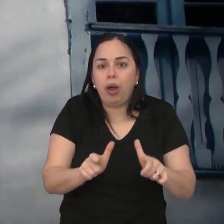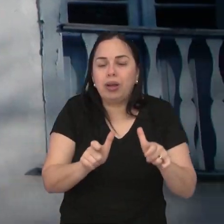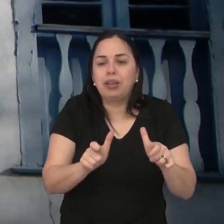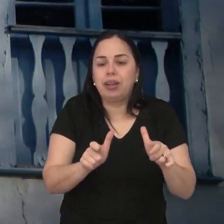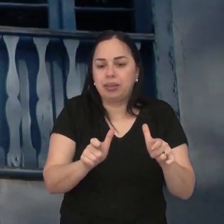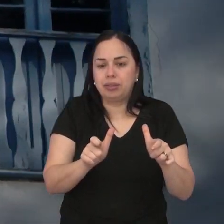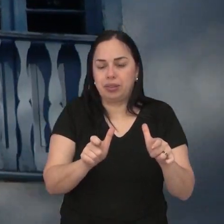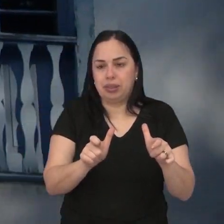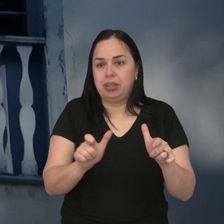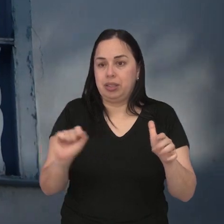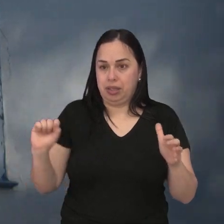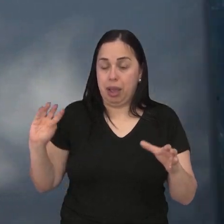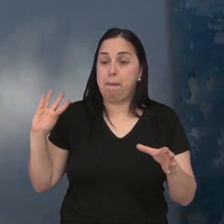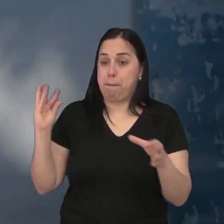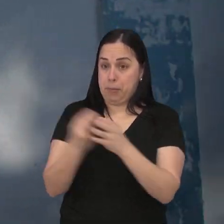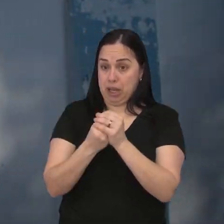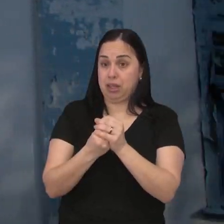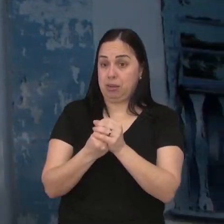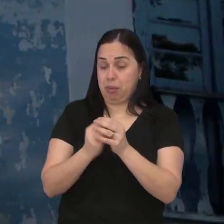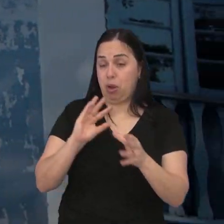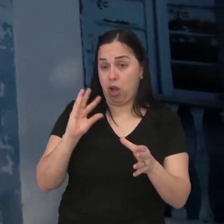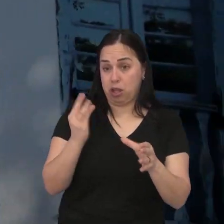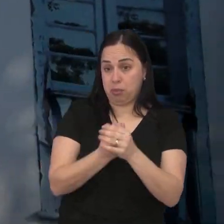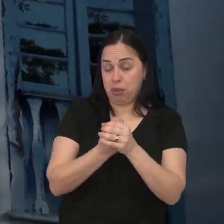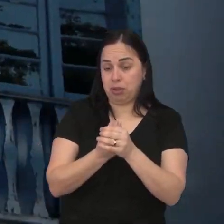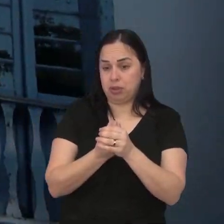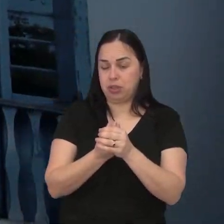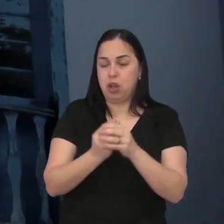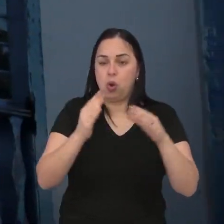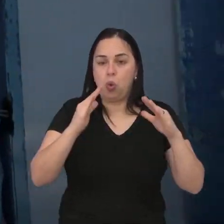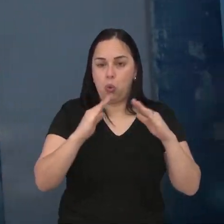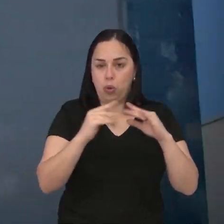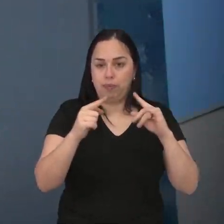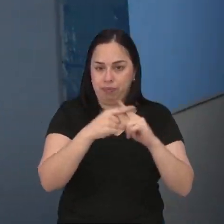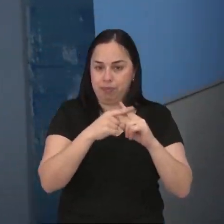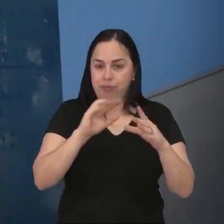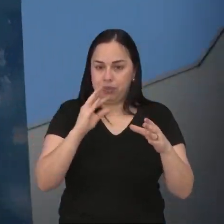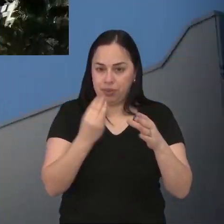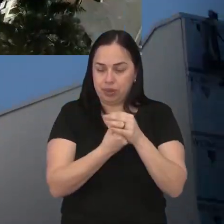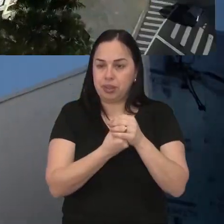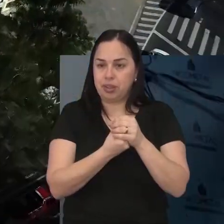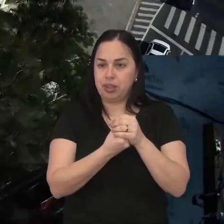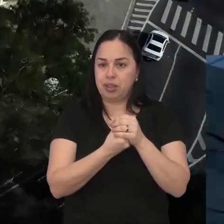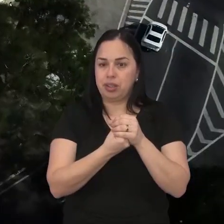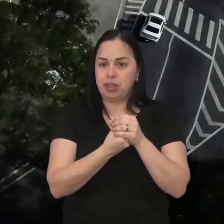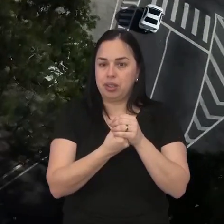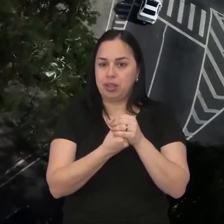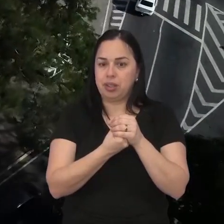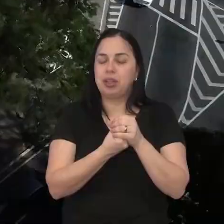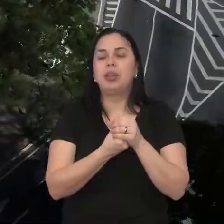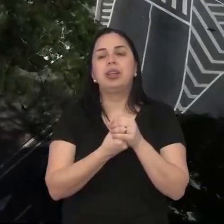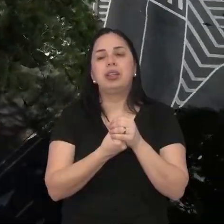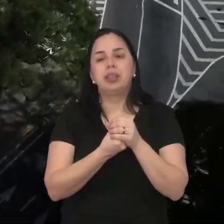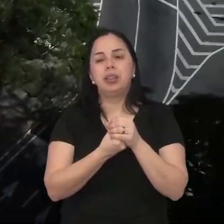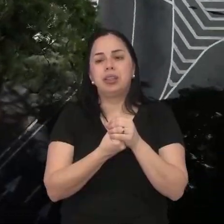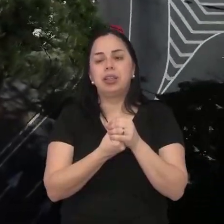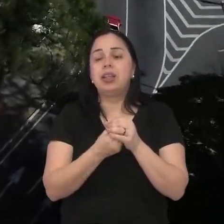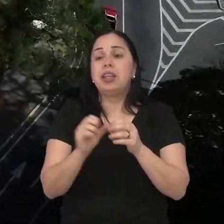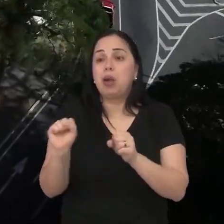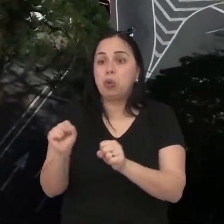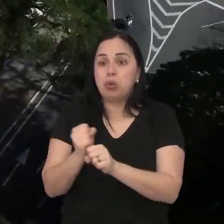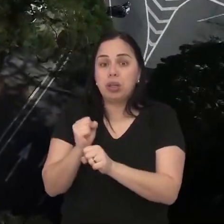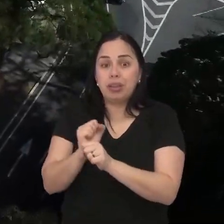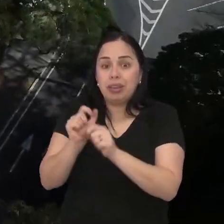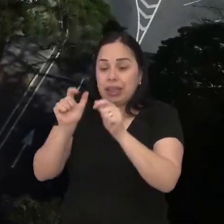prédio tombado pelo Condefat, aliás, o único templo religioso tombado pelo Condefat e construído em taipa de